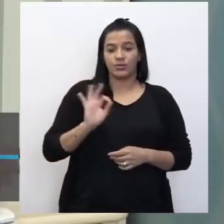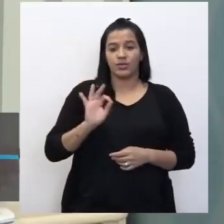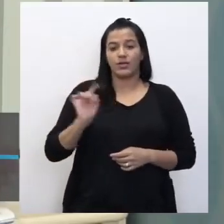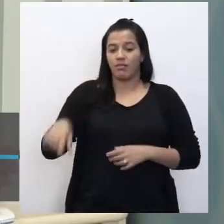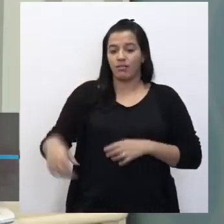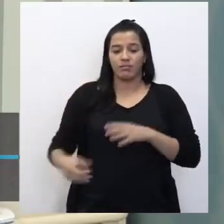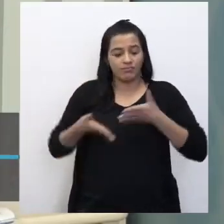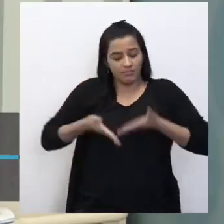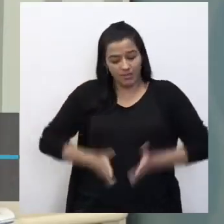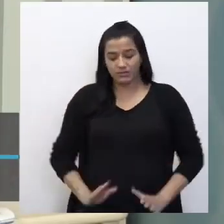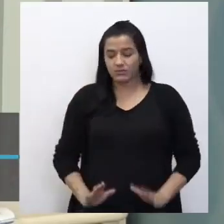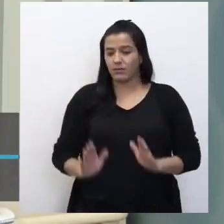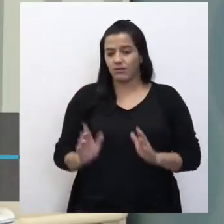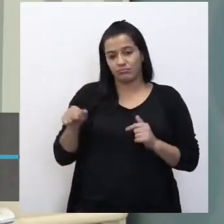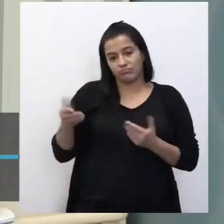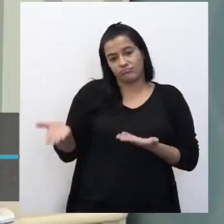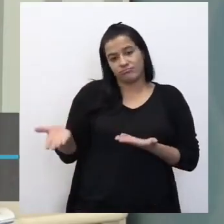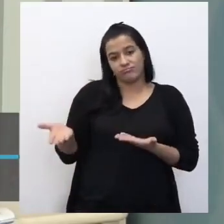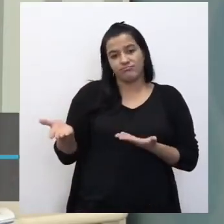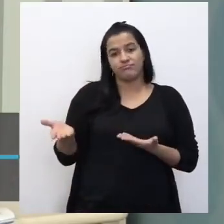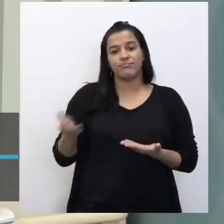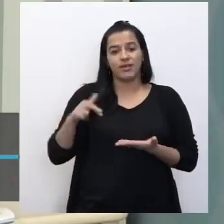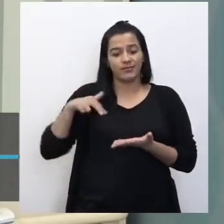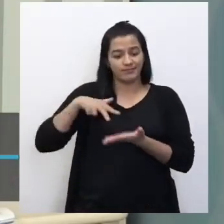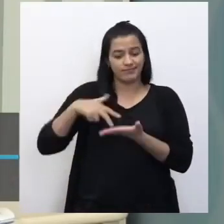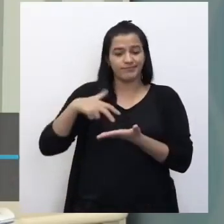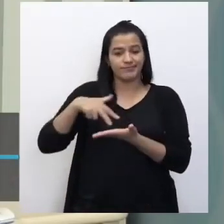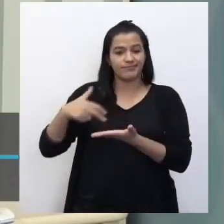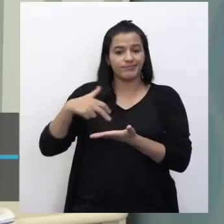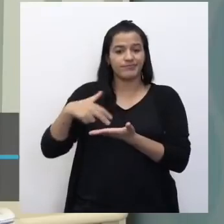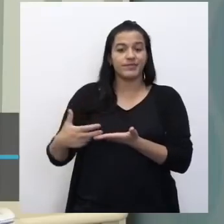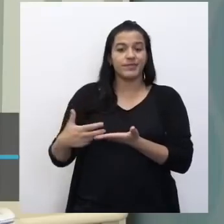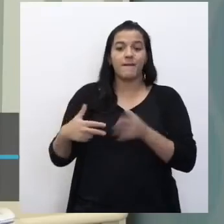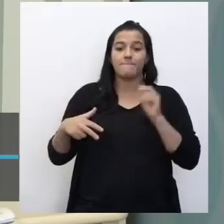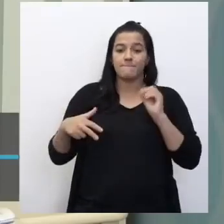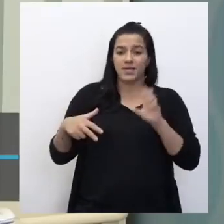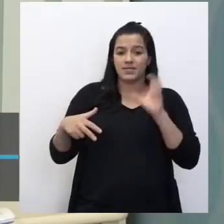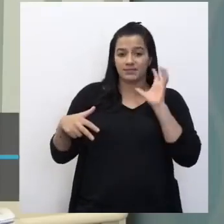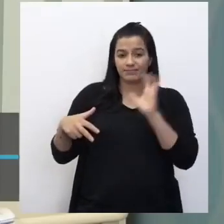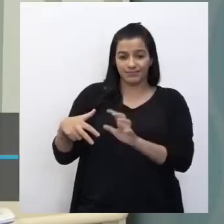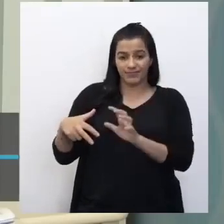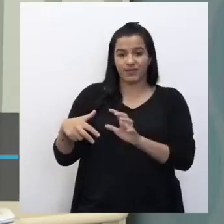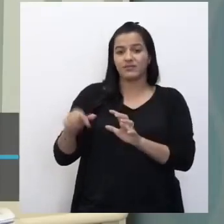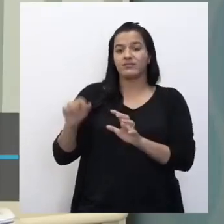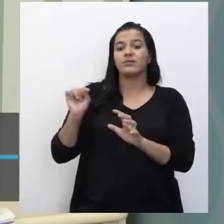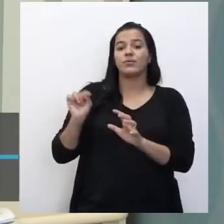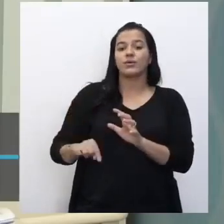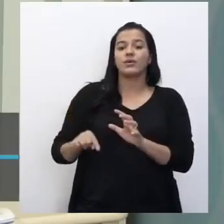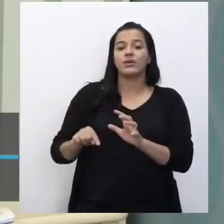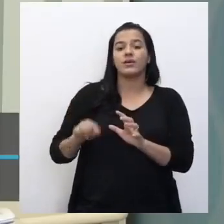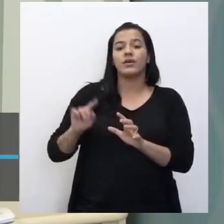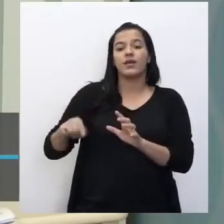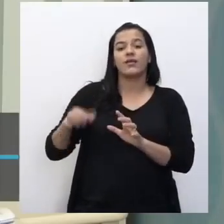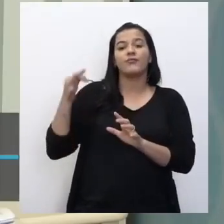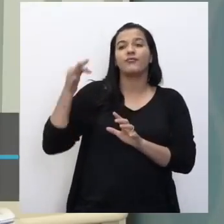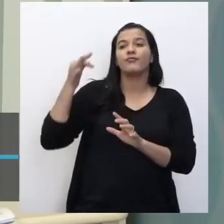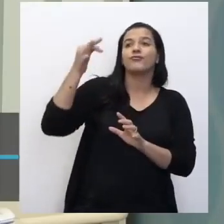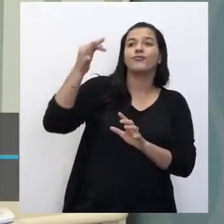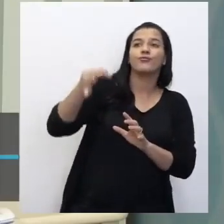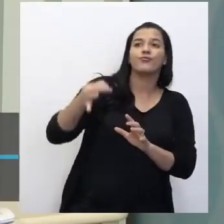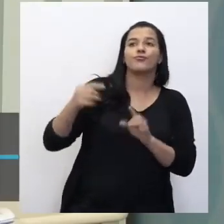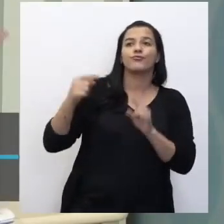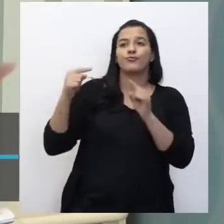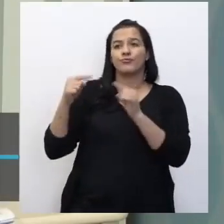ela. E que, de repente, essa característica física está determinando os destinos da vida dela,